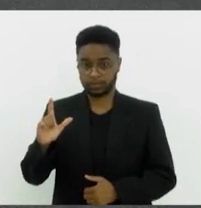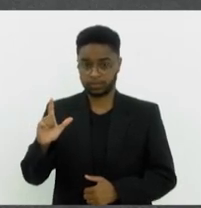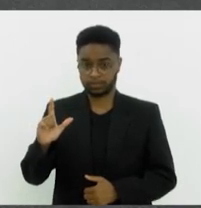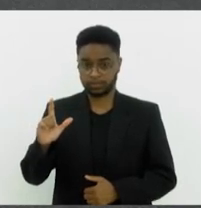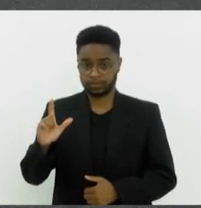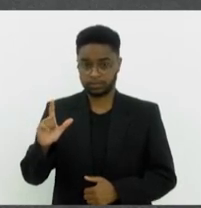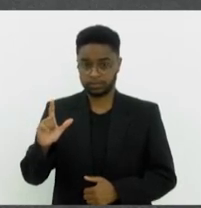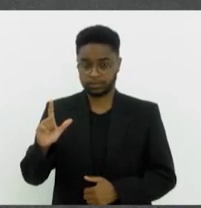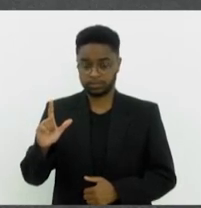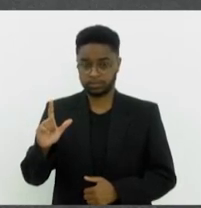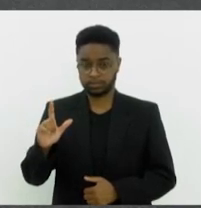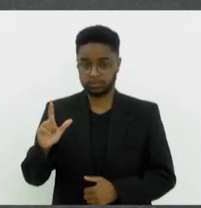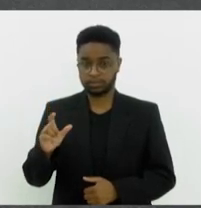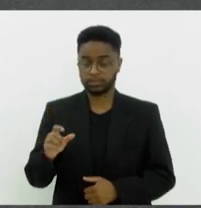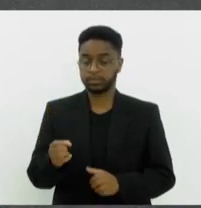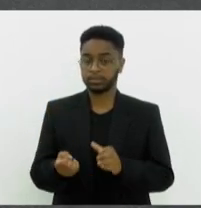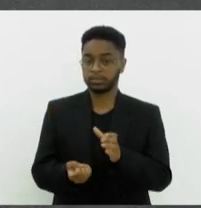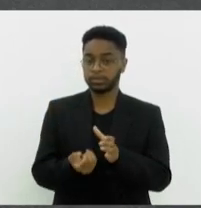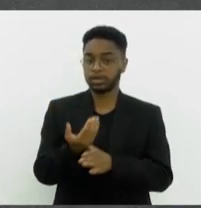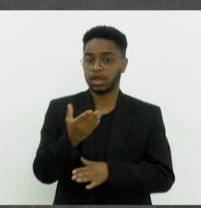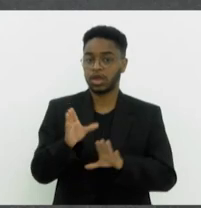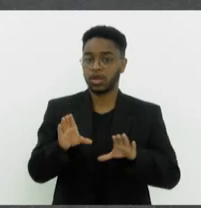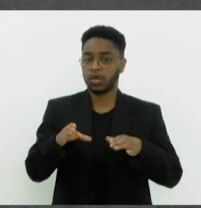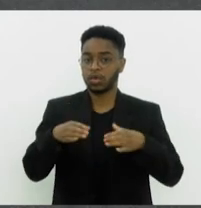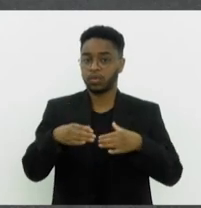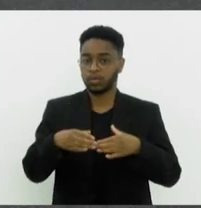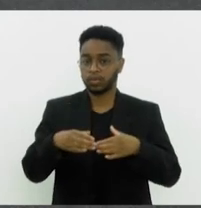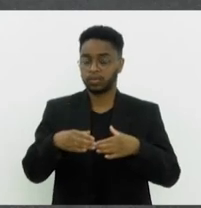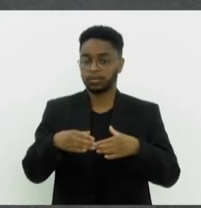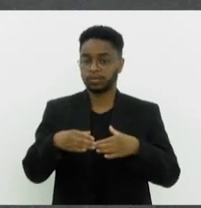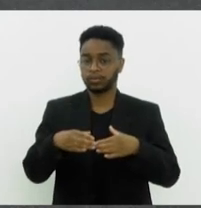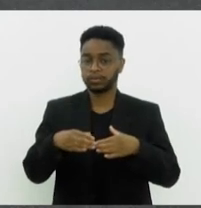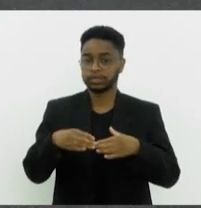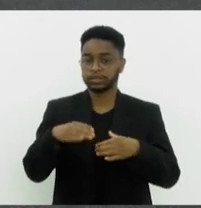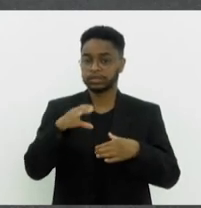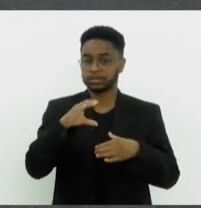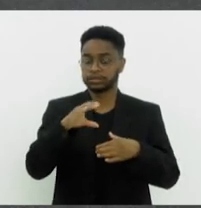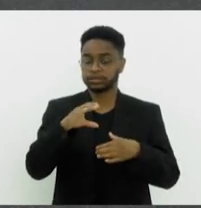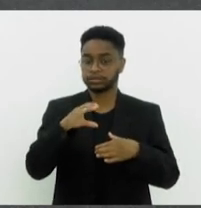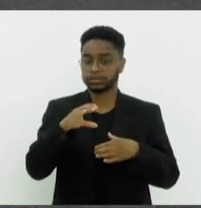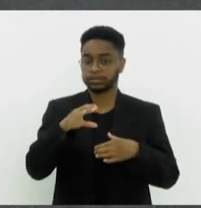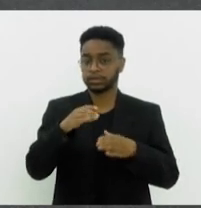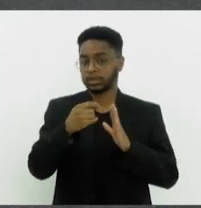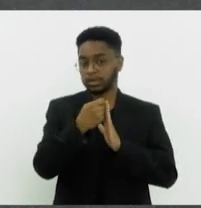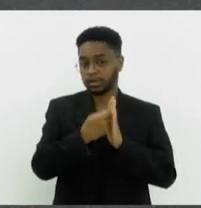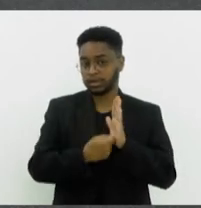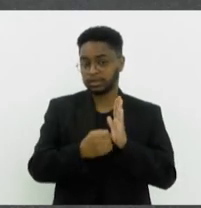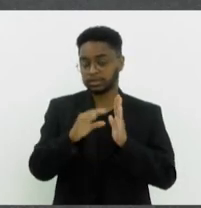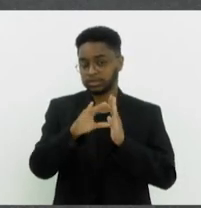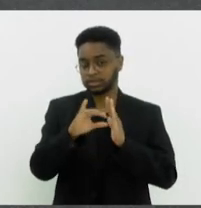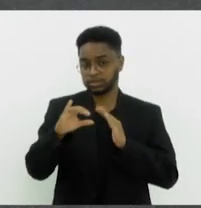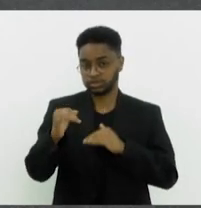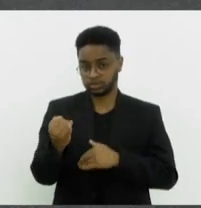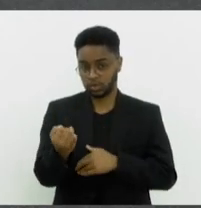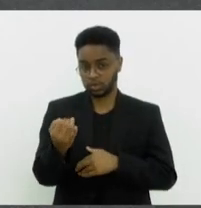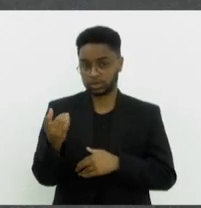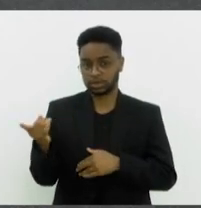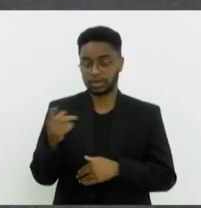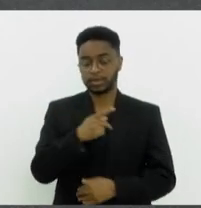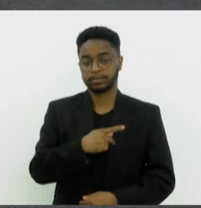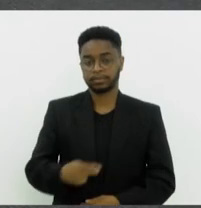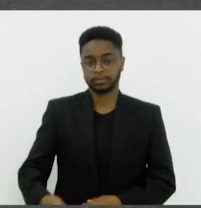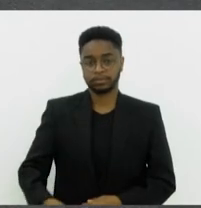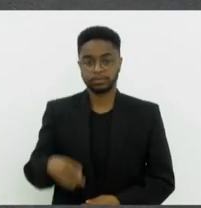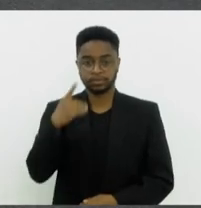formular a Comissão de Constituição e Justiça, presidido pelo douto deputado